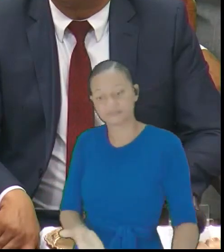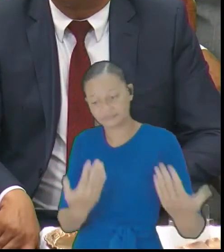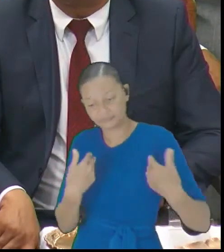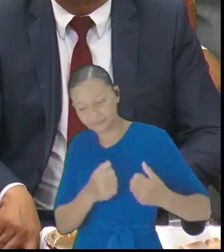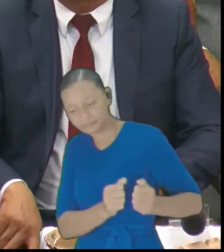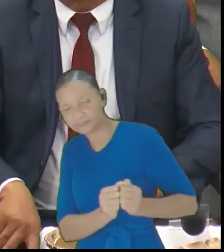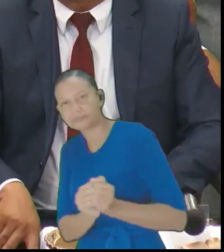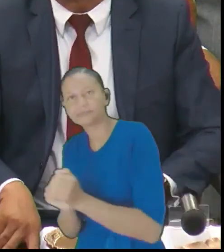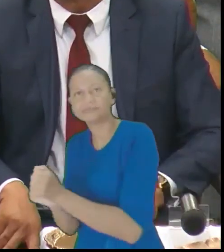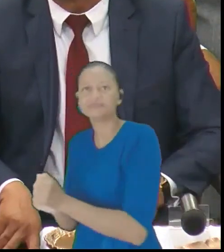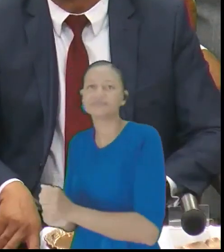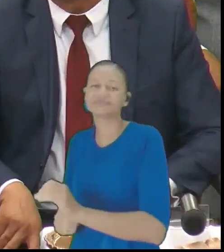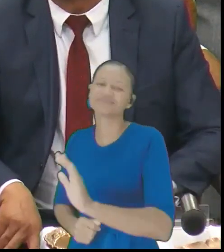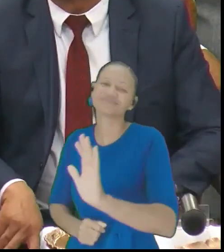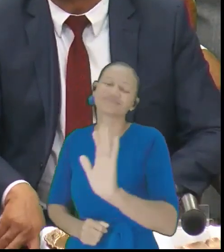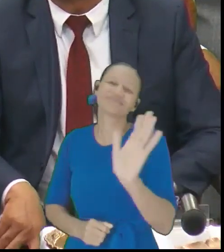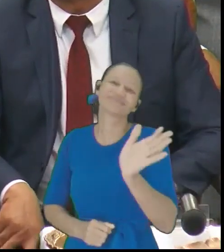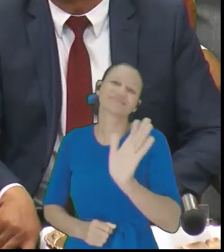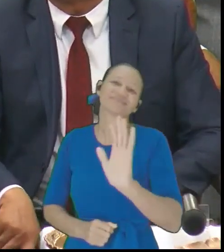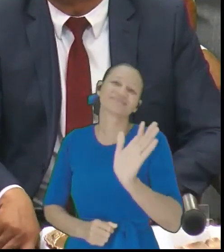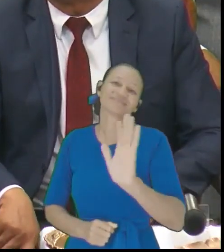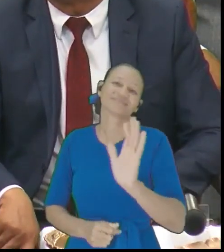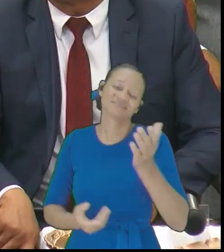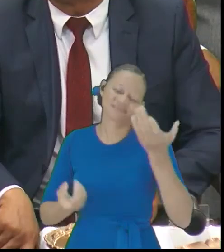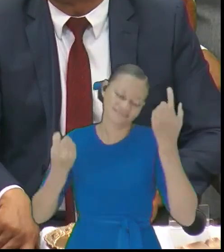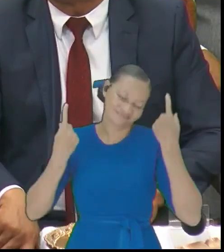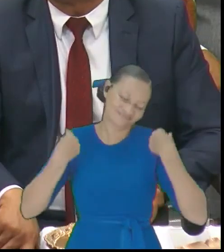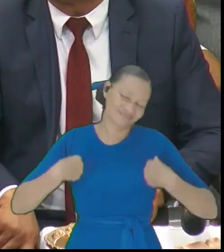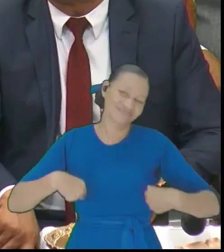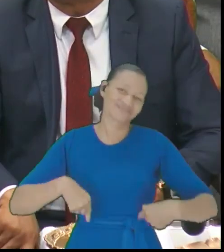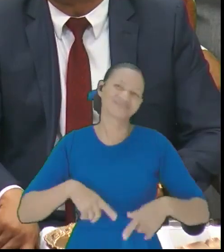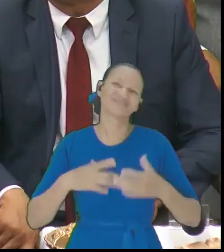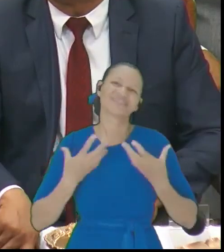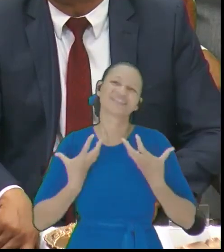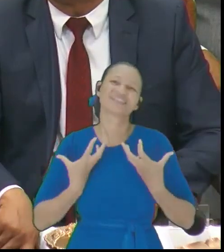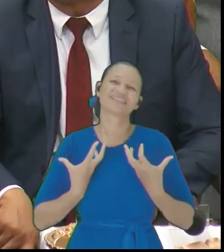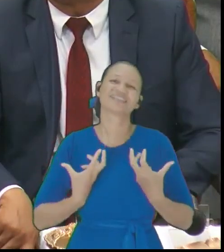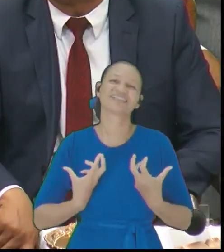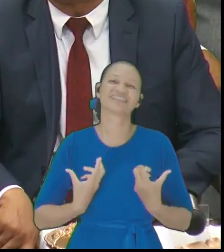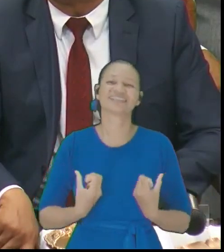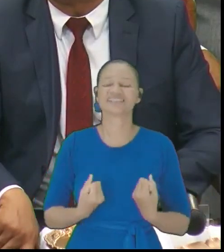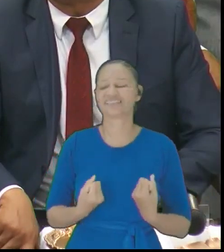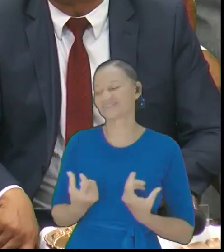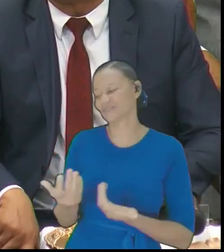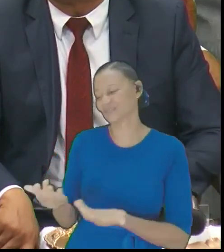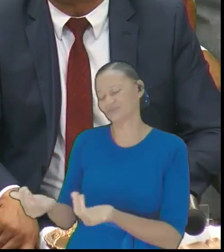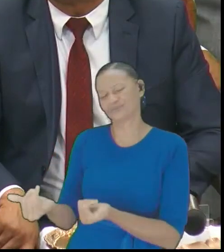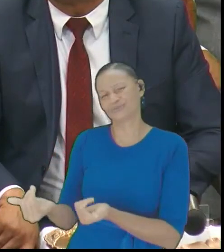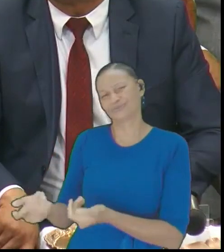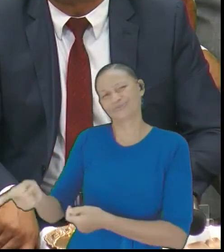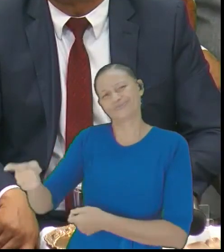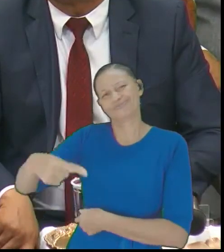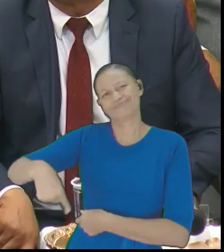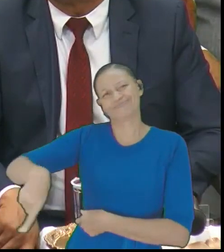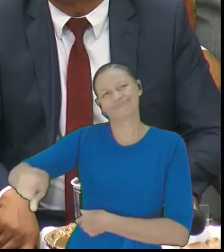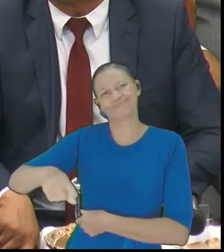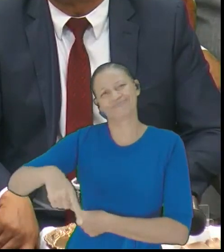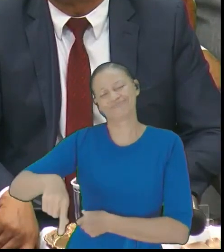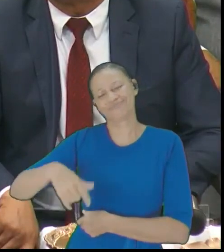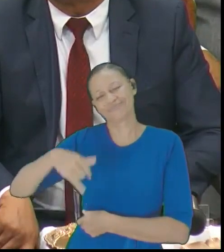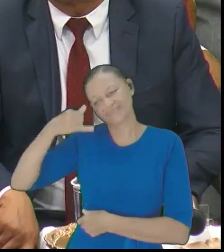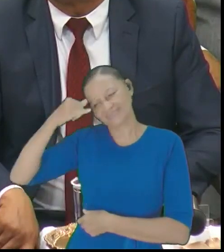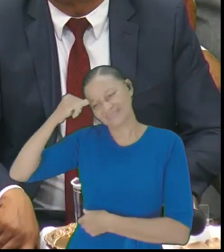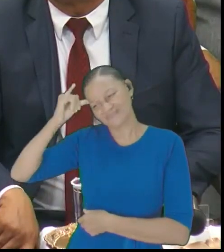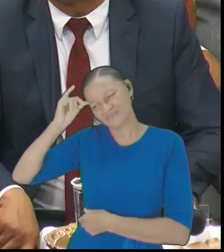junto. Ele disse, não, teu servo é cansado, os meninos são novos, eu estou com as vacas